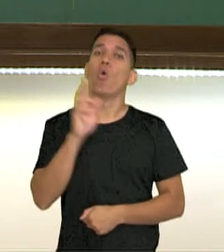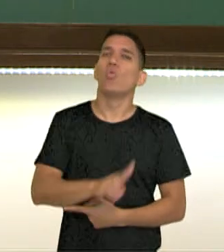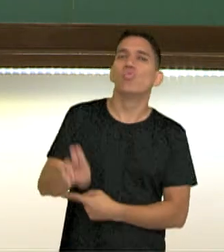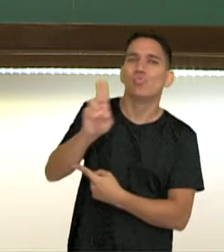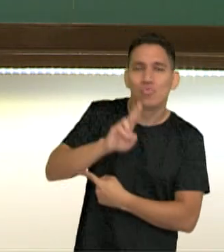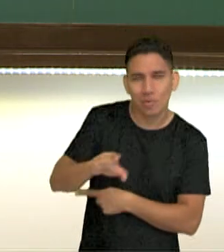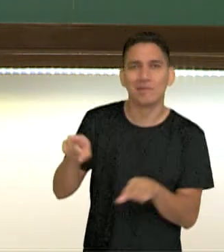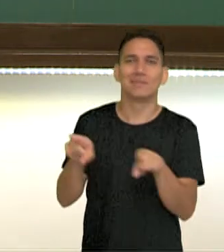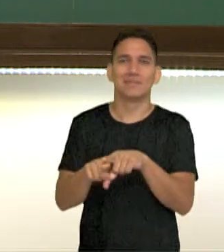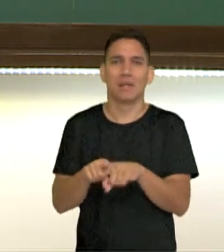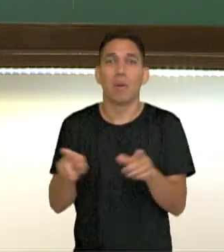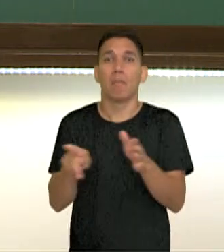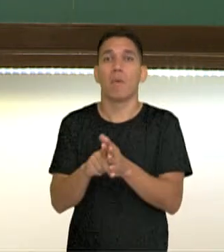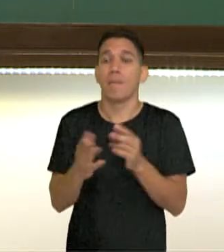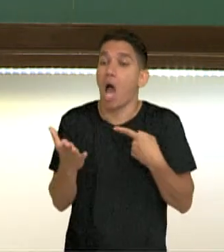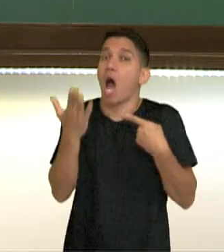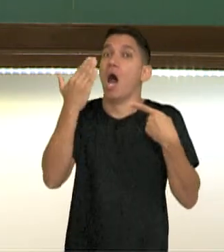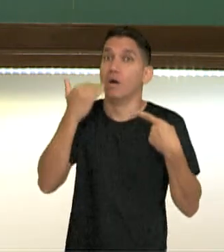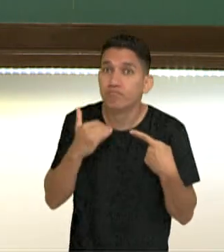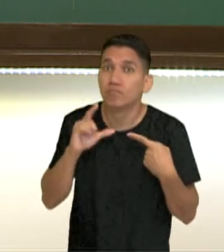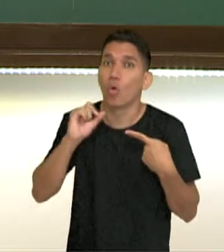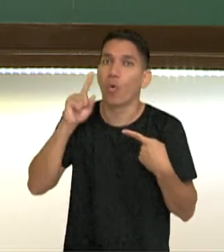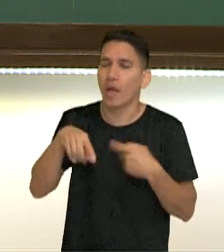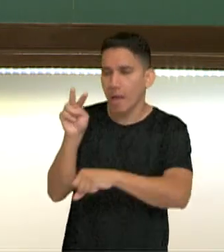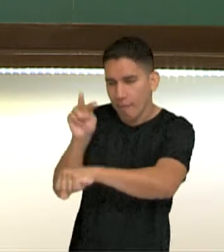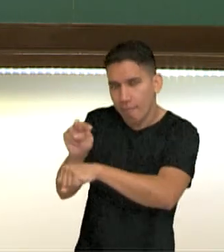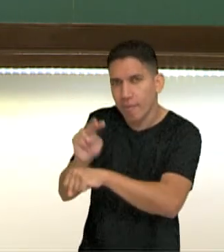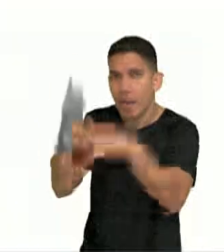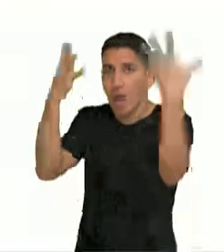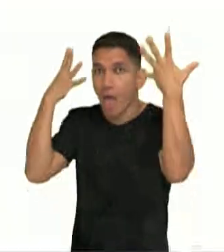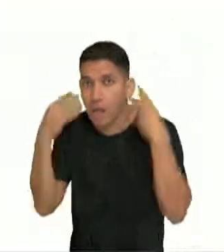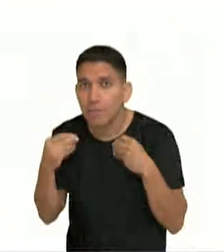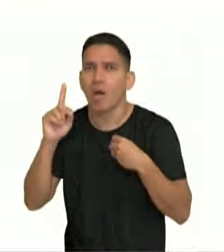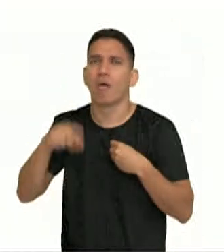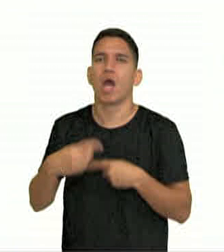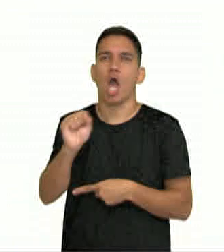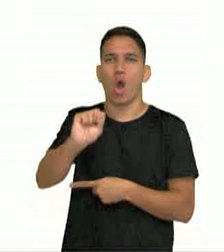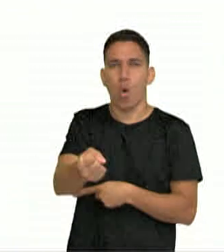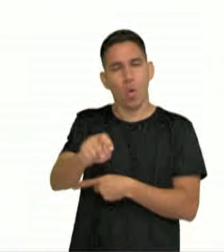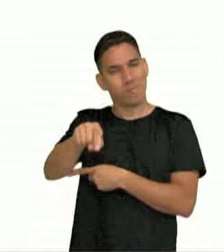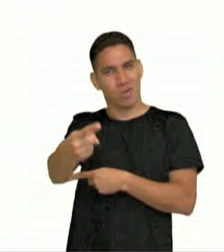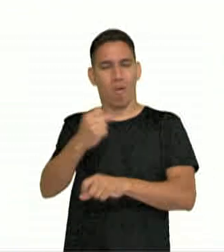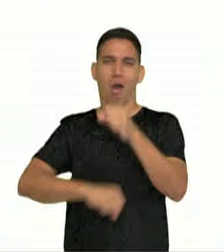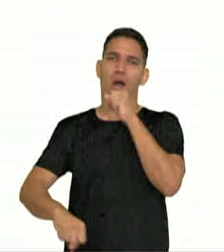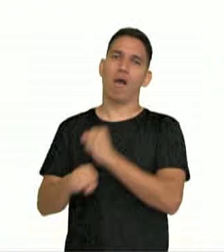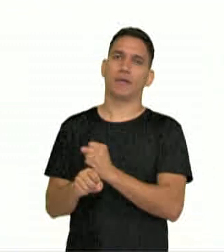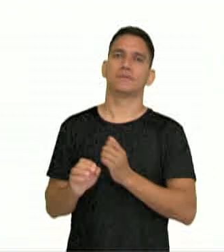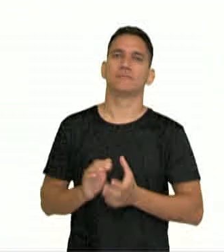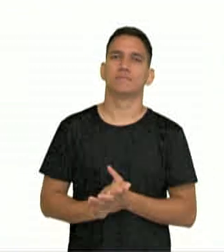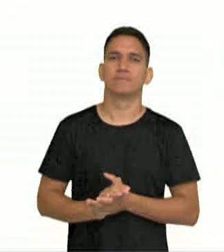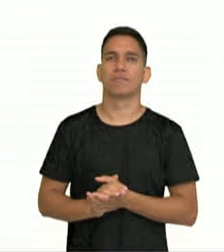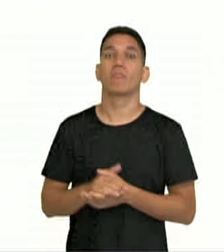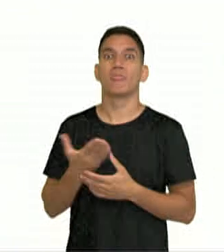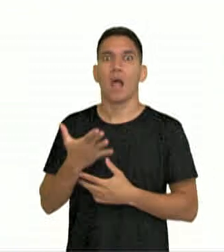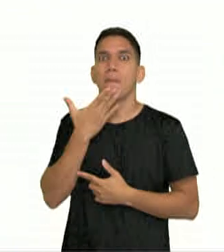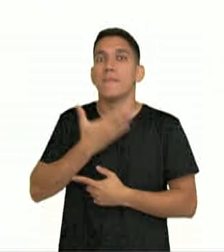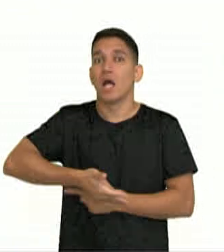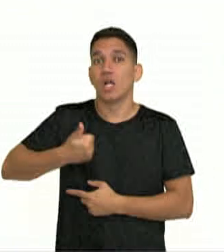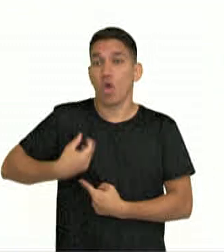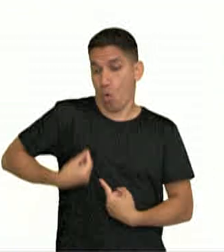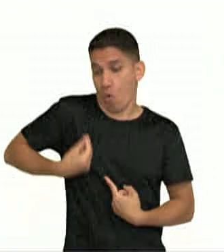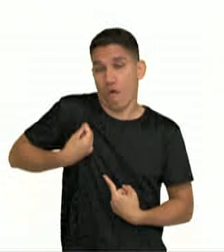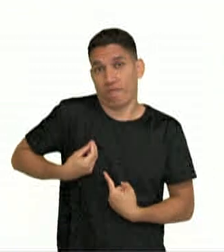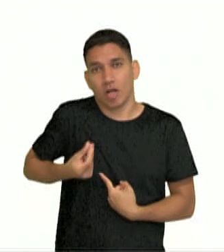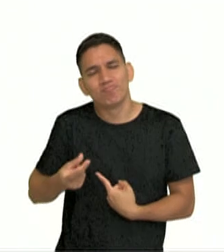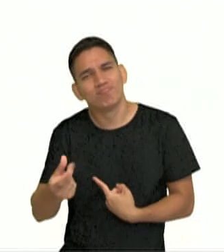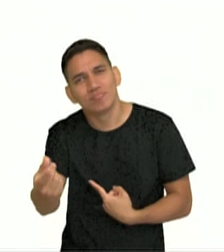utilizar inclusive para a sua alimentação, criação de animais a partir de 8.000 anos. Melhora a expectativa de vida,